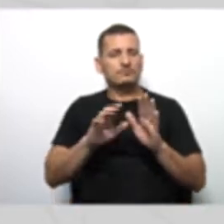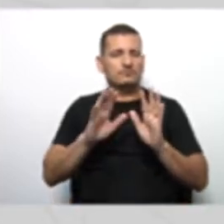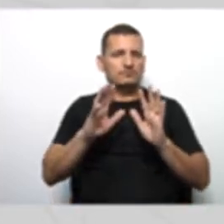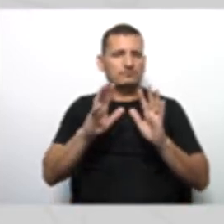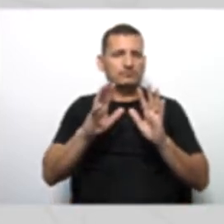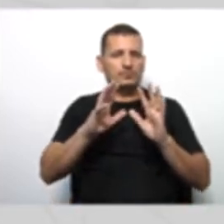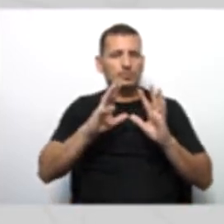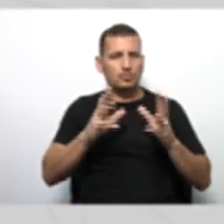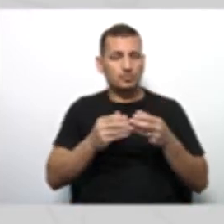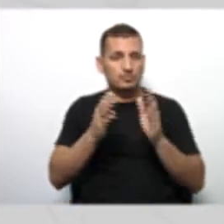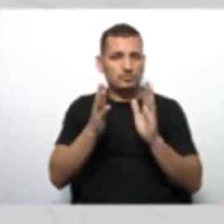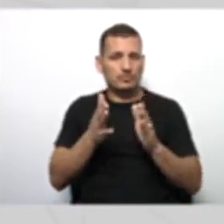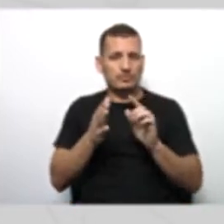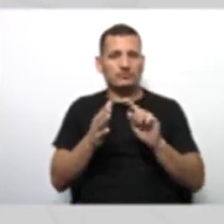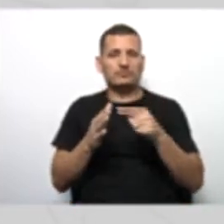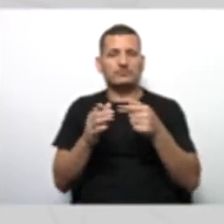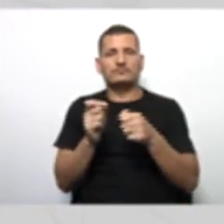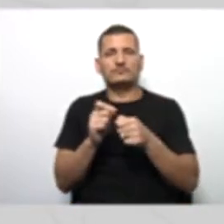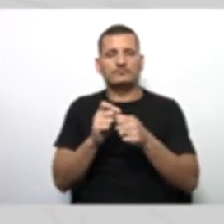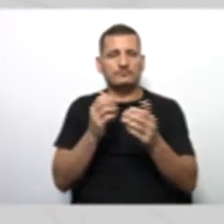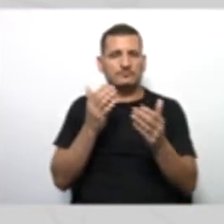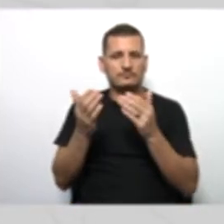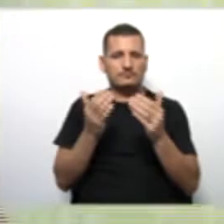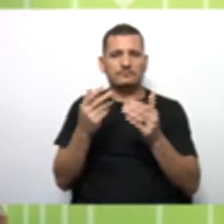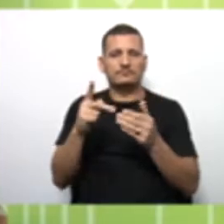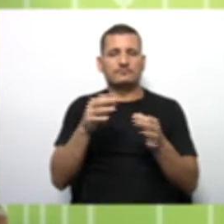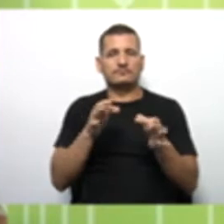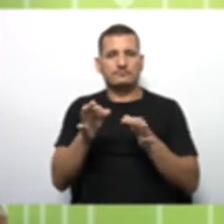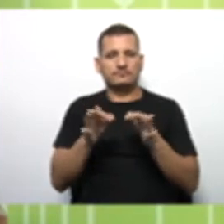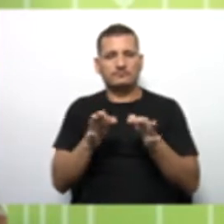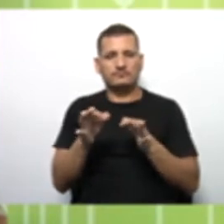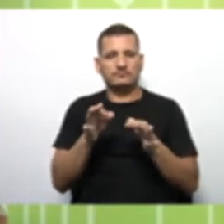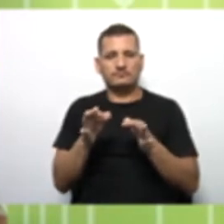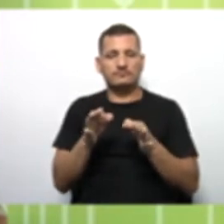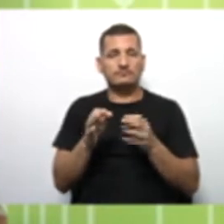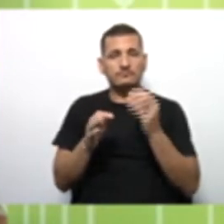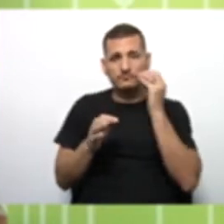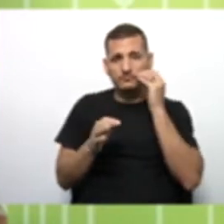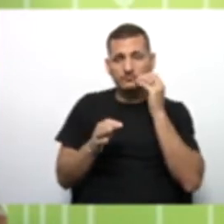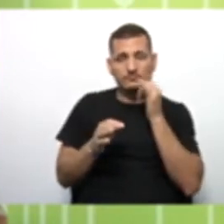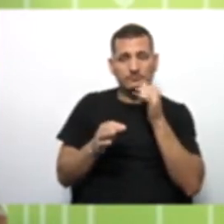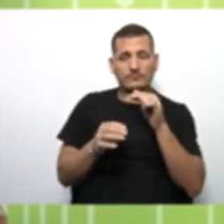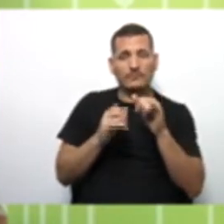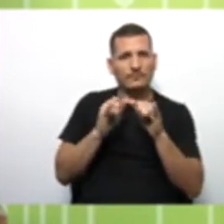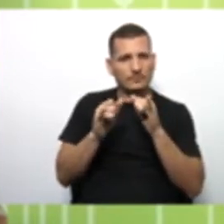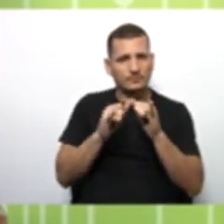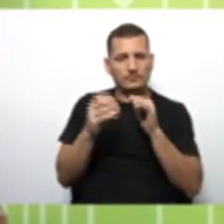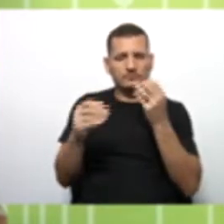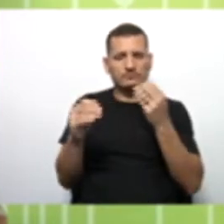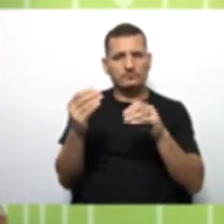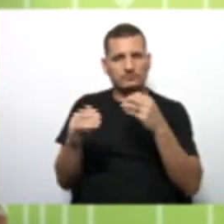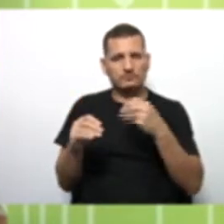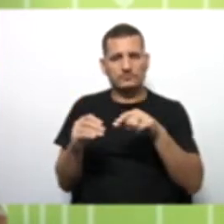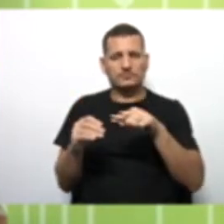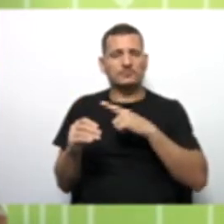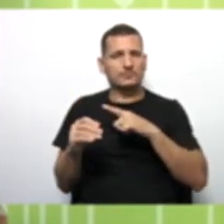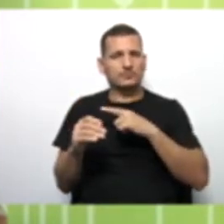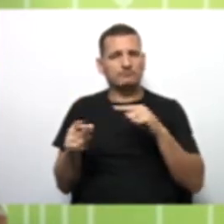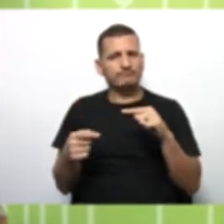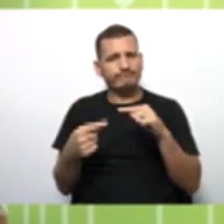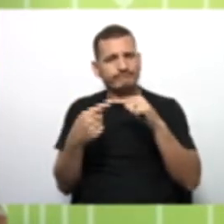aí você vai fazer a análise do seu planejamento. Você vai ver se realmente aquelas informações que você levantou, elas estão de